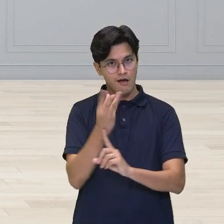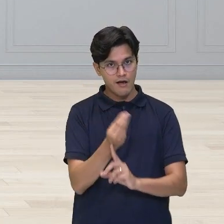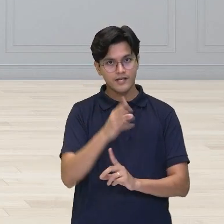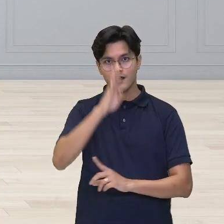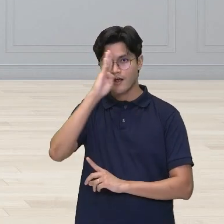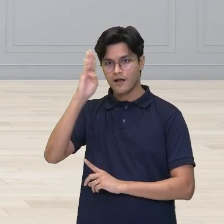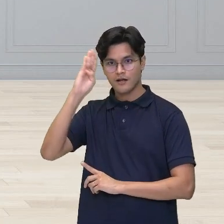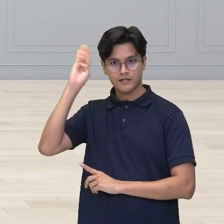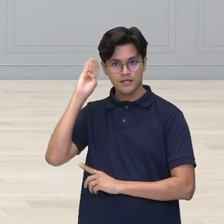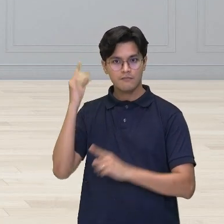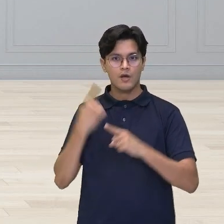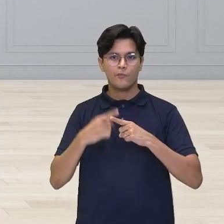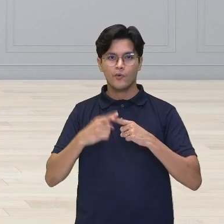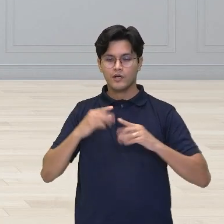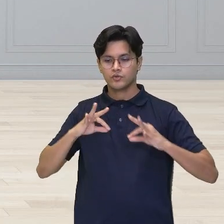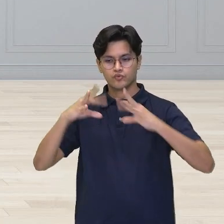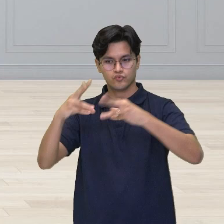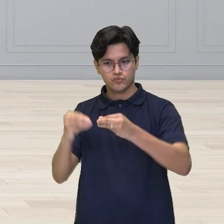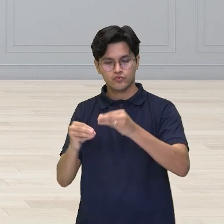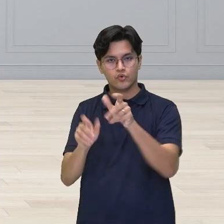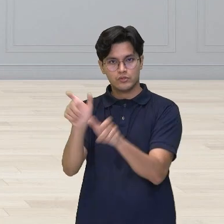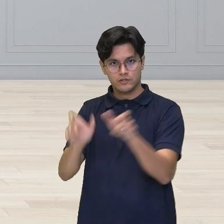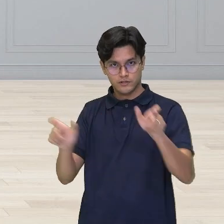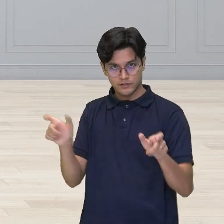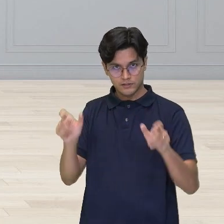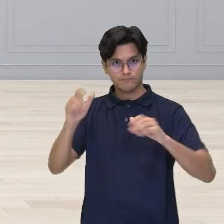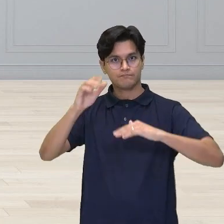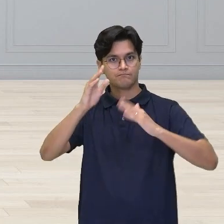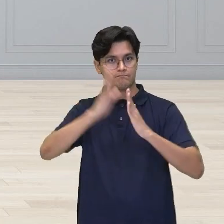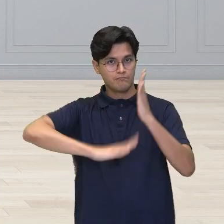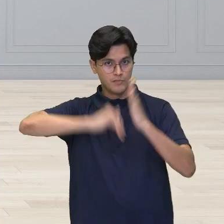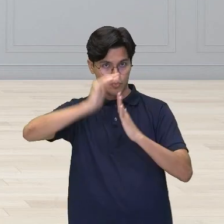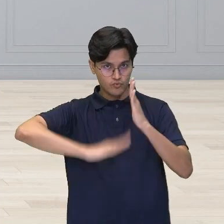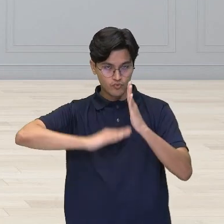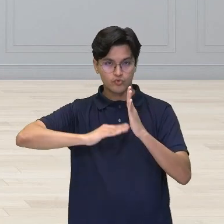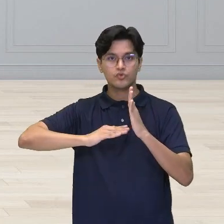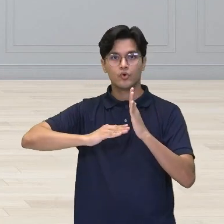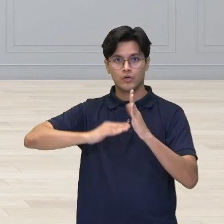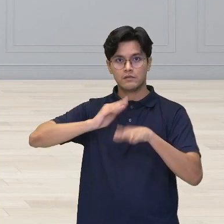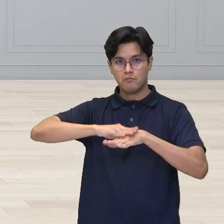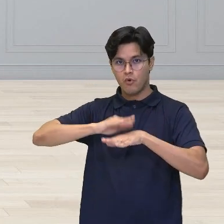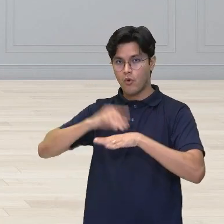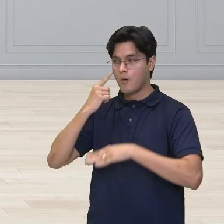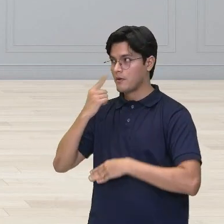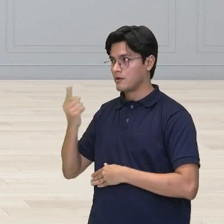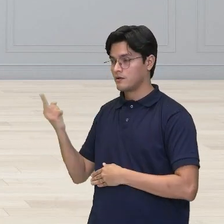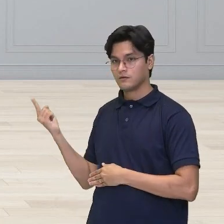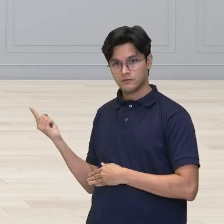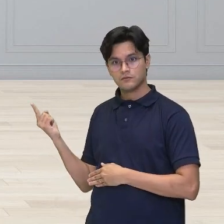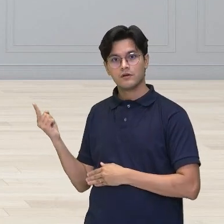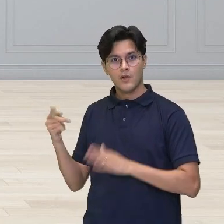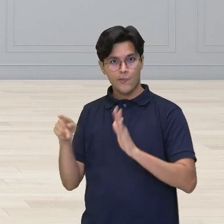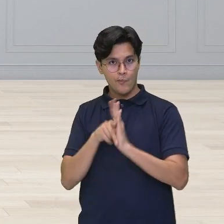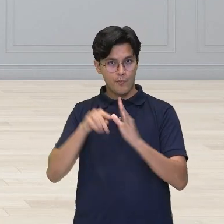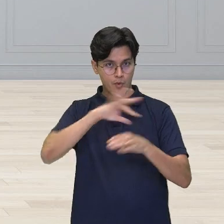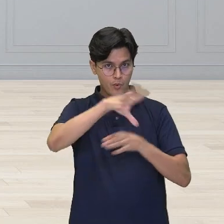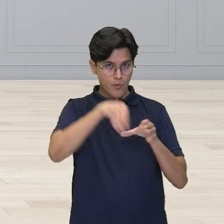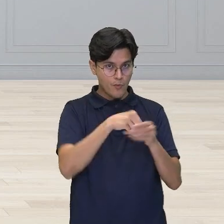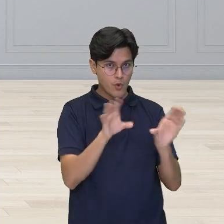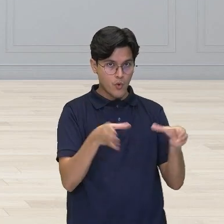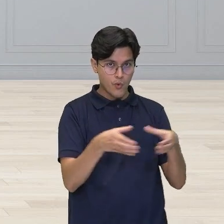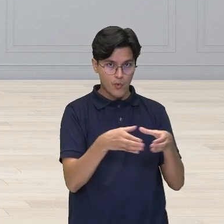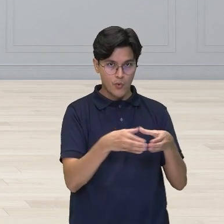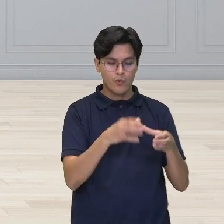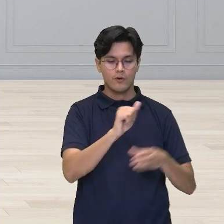pintores, eles pertenceram numa academia de arte e tinha também regras rígidas para pintar. E vamos agora analisar